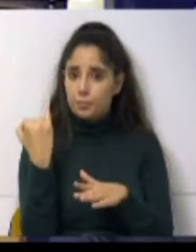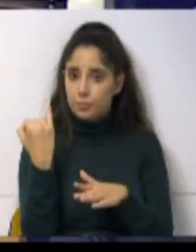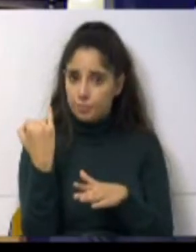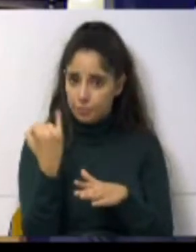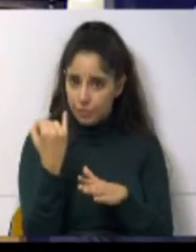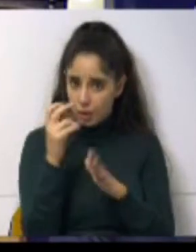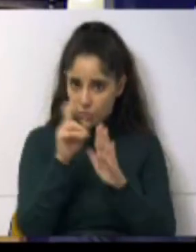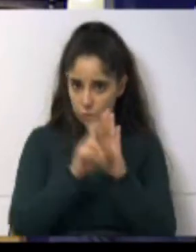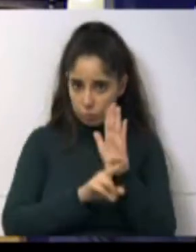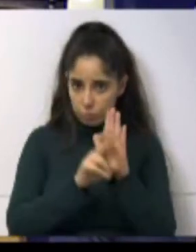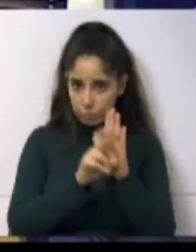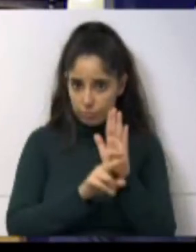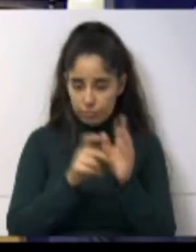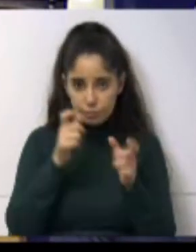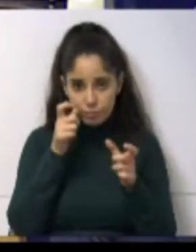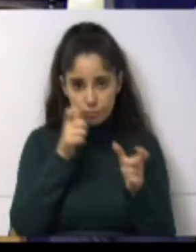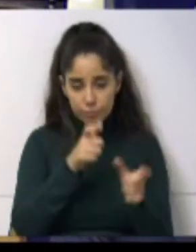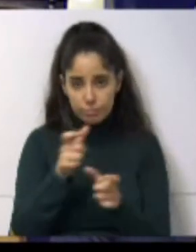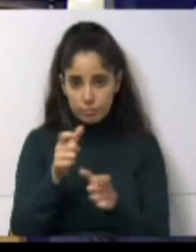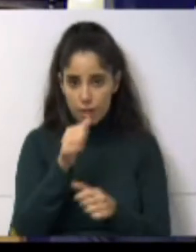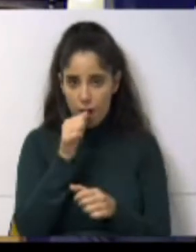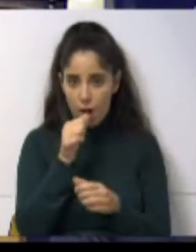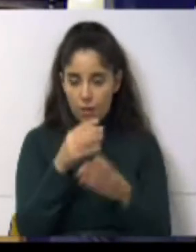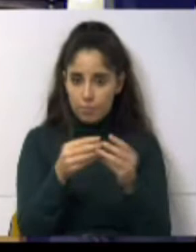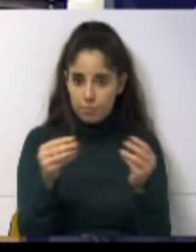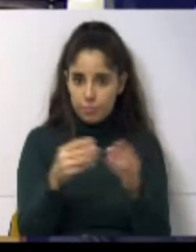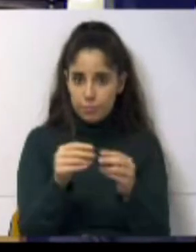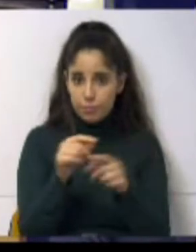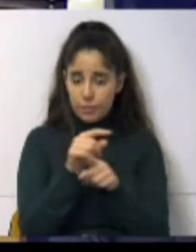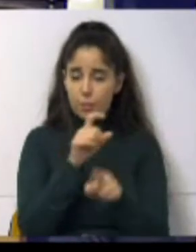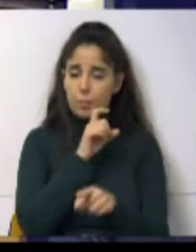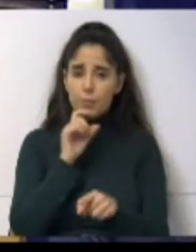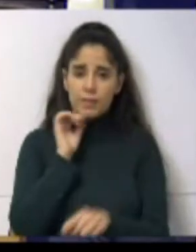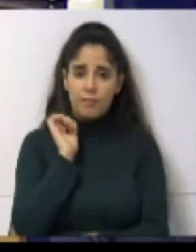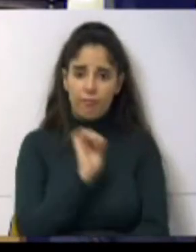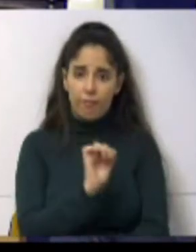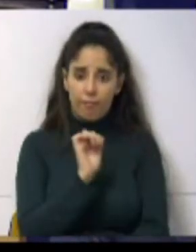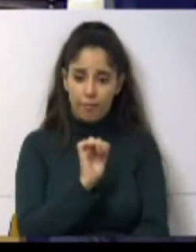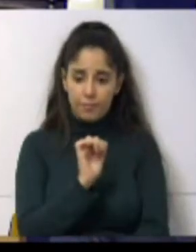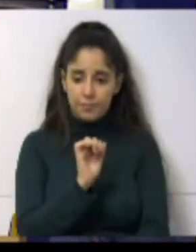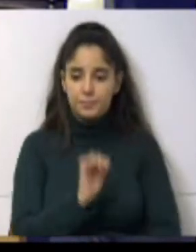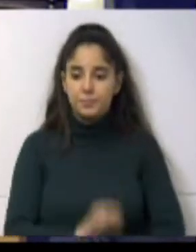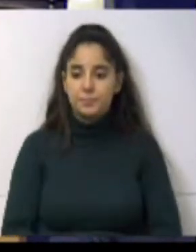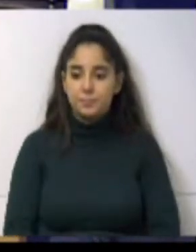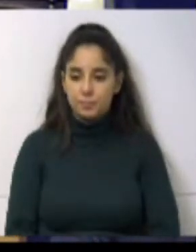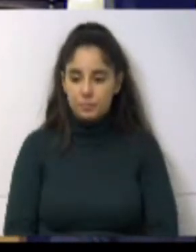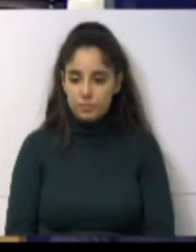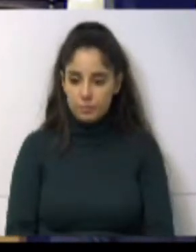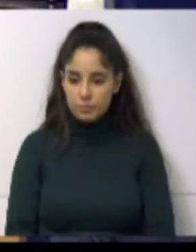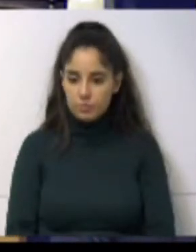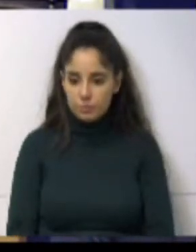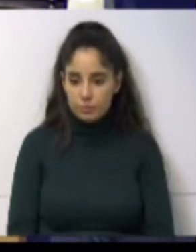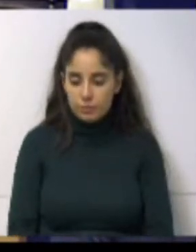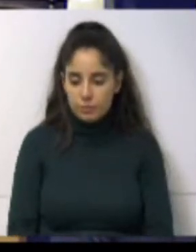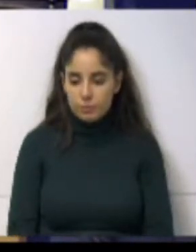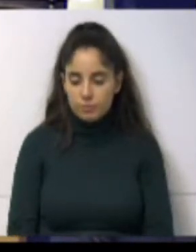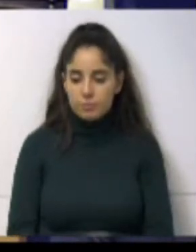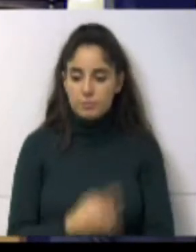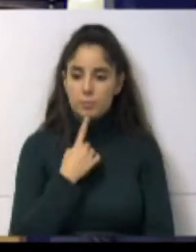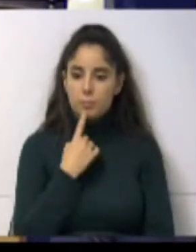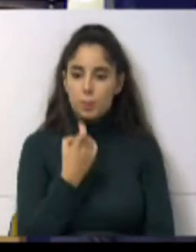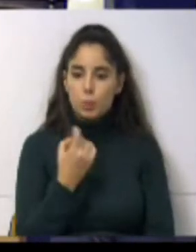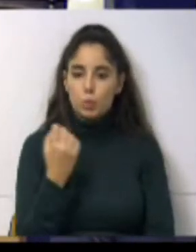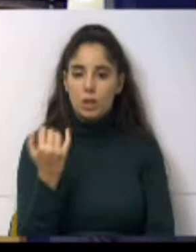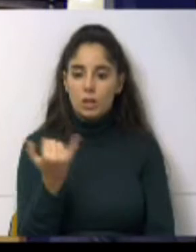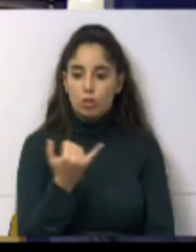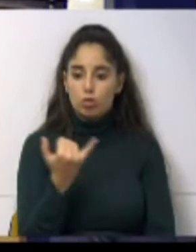resíduos na região autónoma da Madeira, promessa também de Vossa Excelência, também nós. A segunda questão tem a